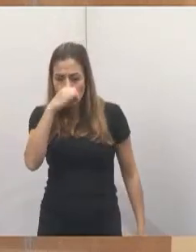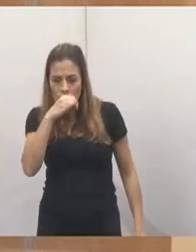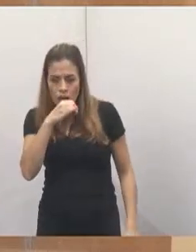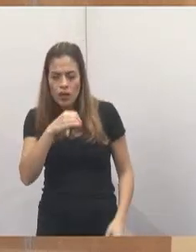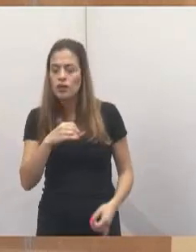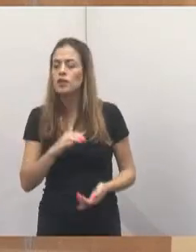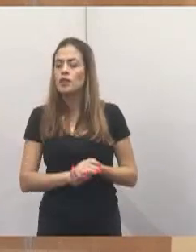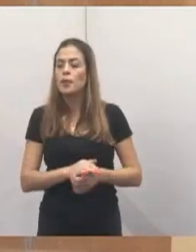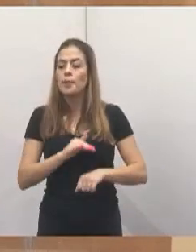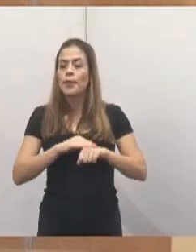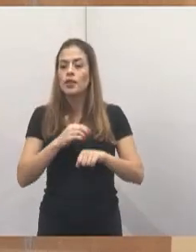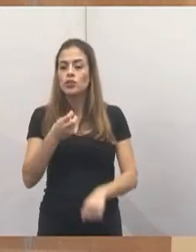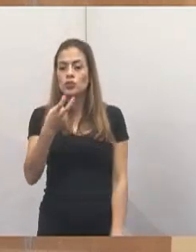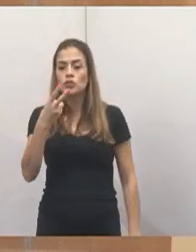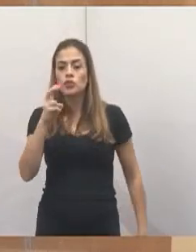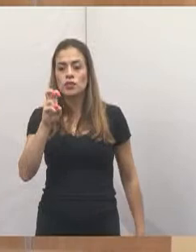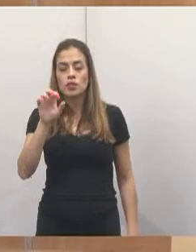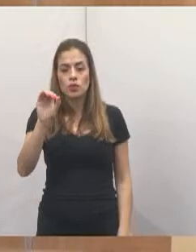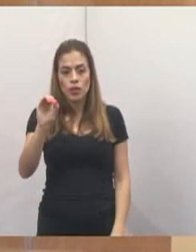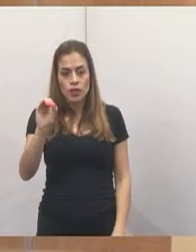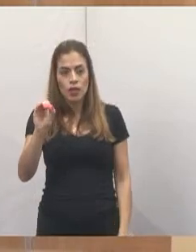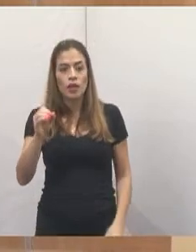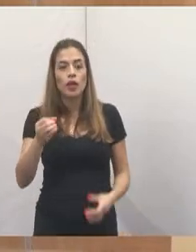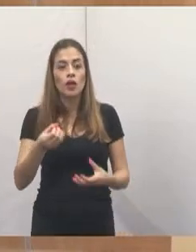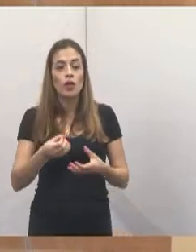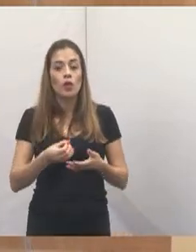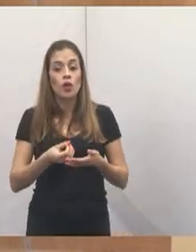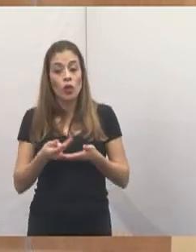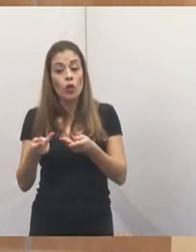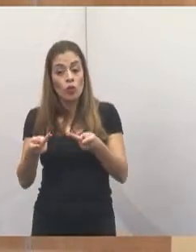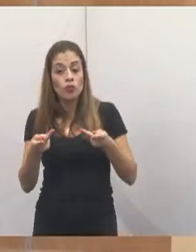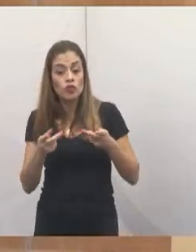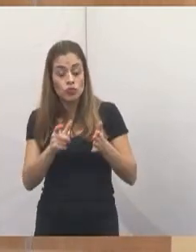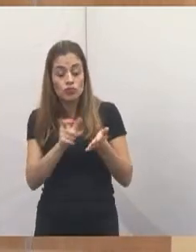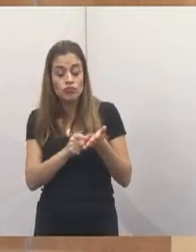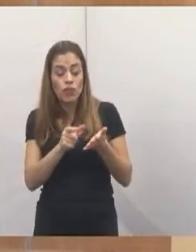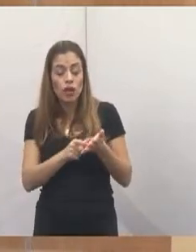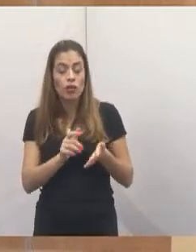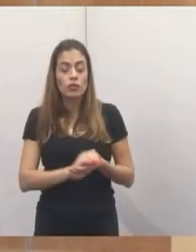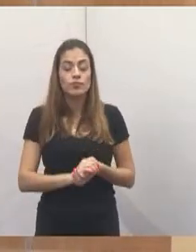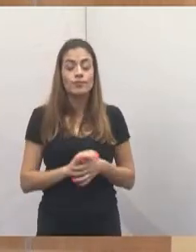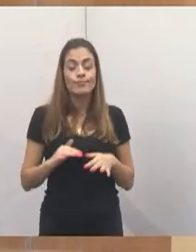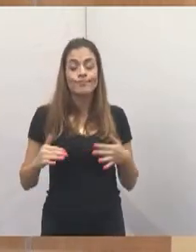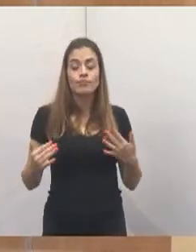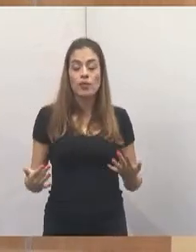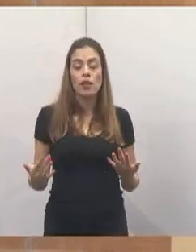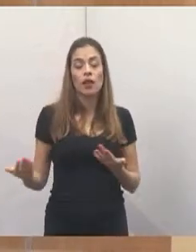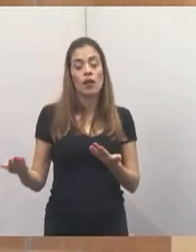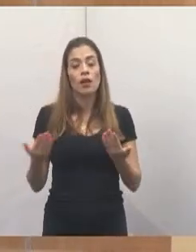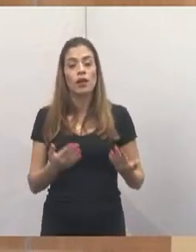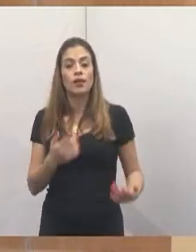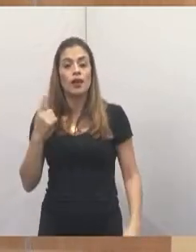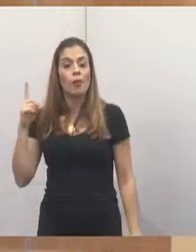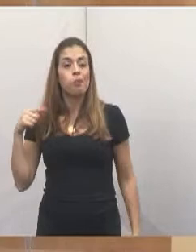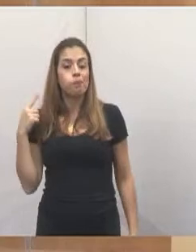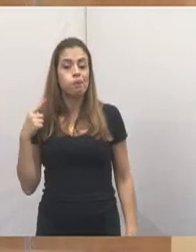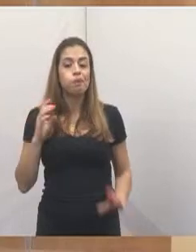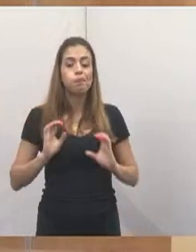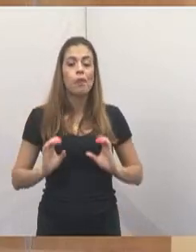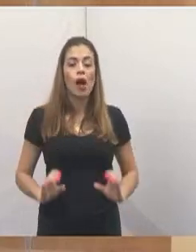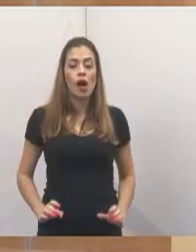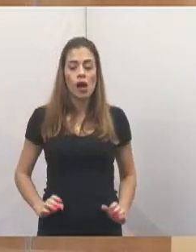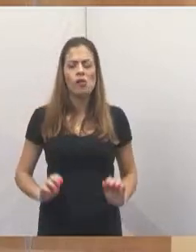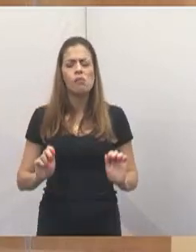isso 100% para uma entidade. Então, meus amigos, minhas amigas, essa advocacia cidadã, essa